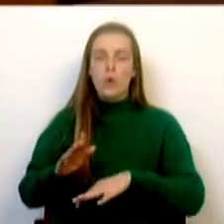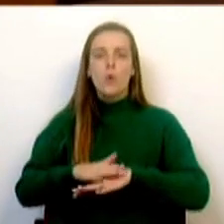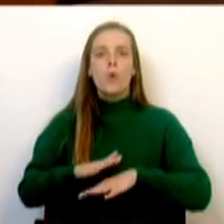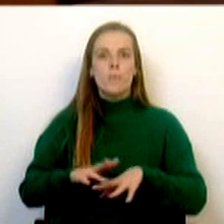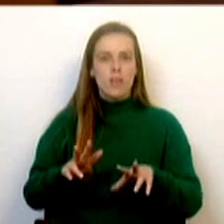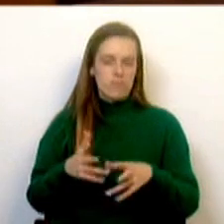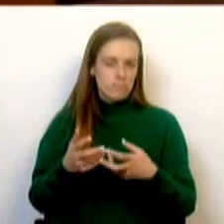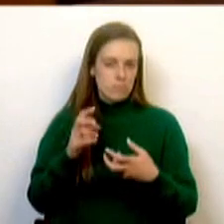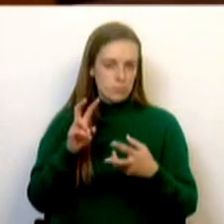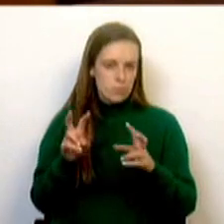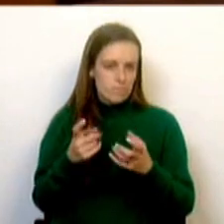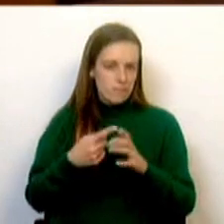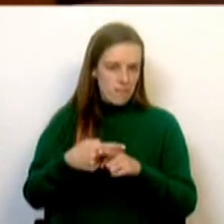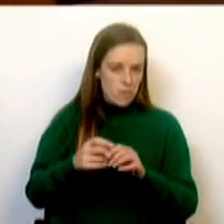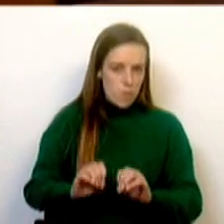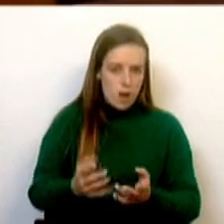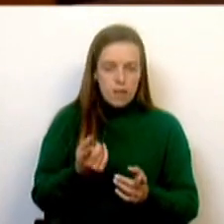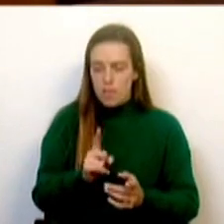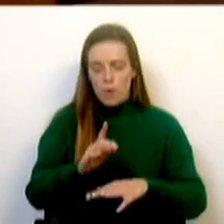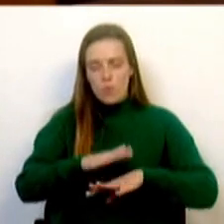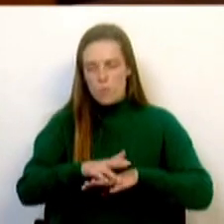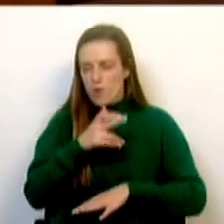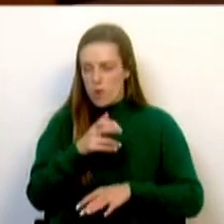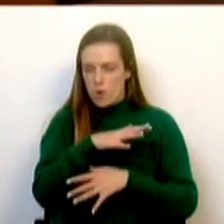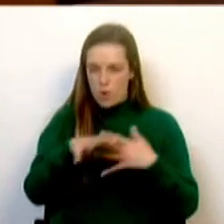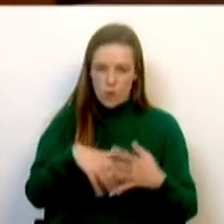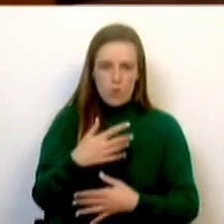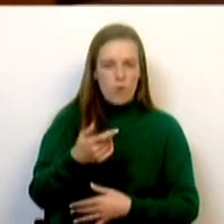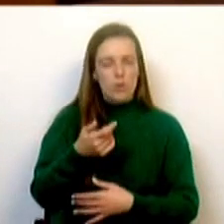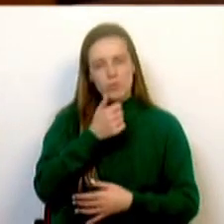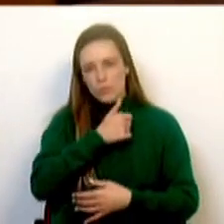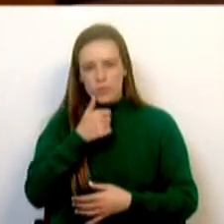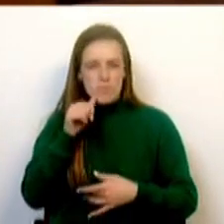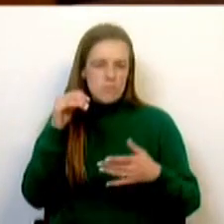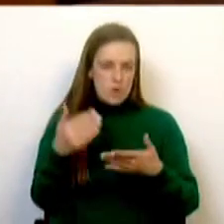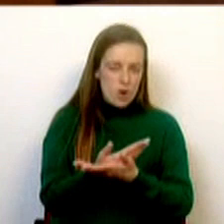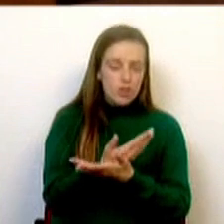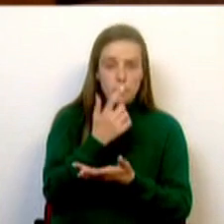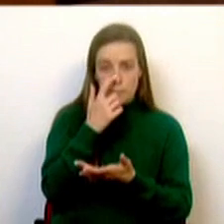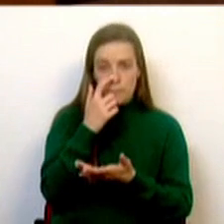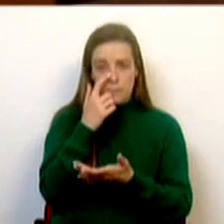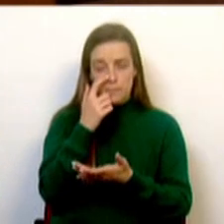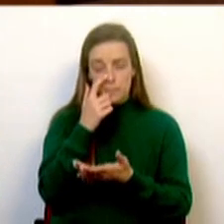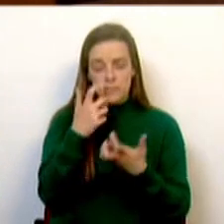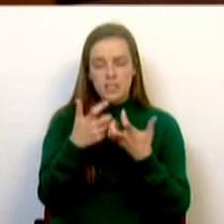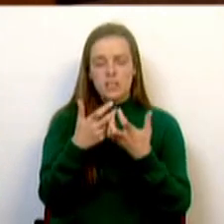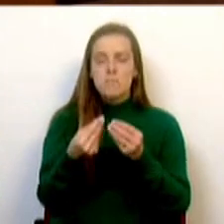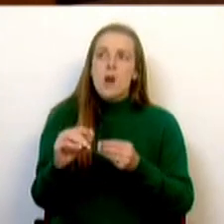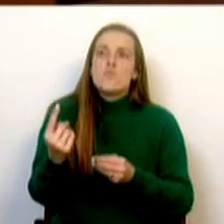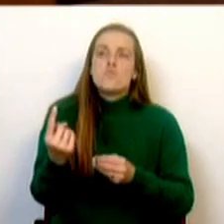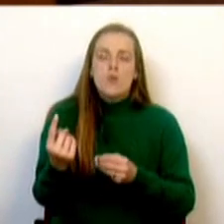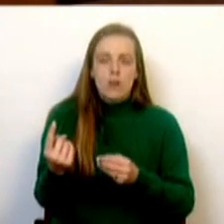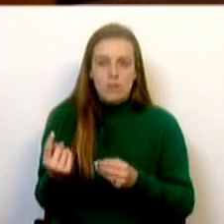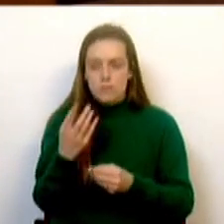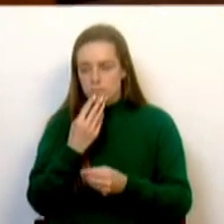mas pela dimensão de horror, sofrimento e morte. Este não é apenas mais um conflito entre